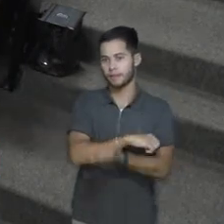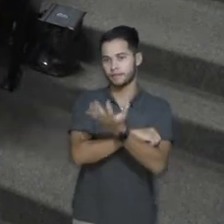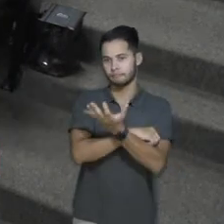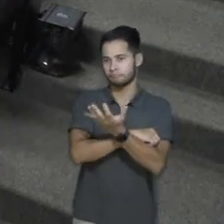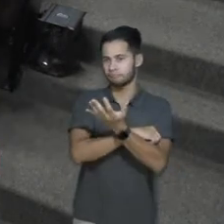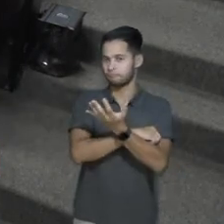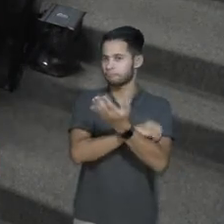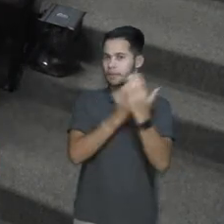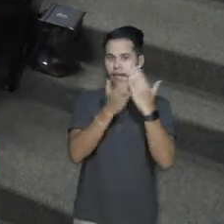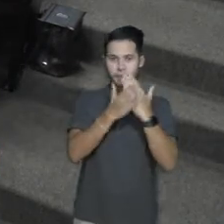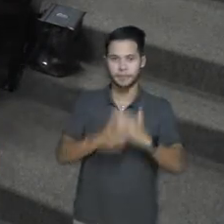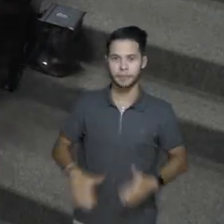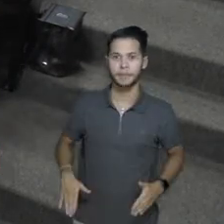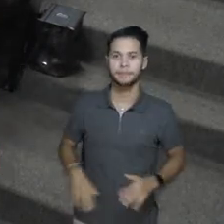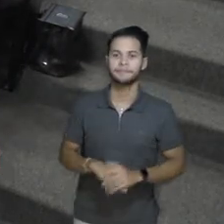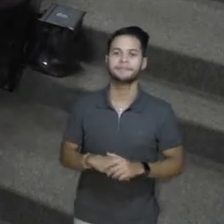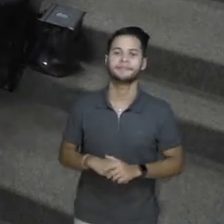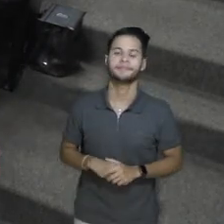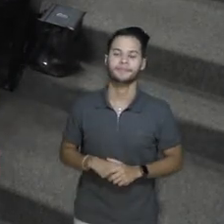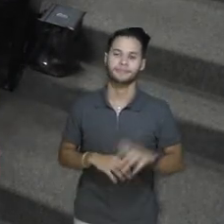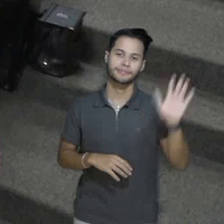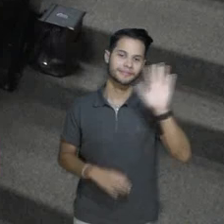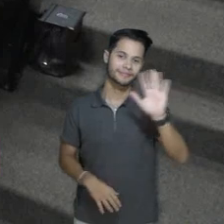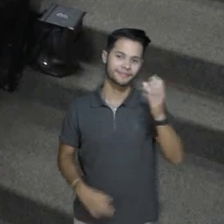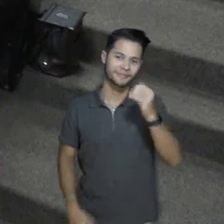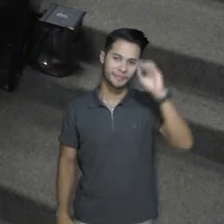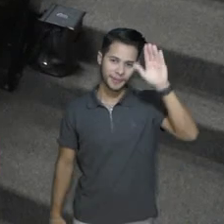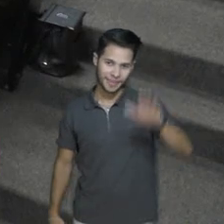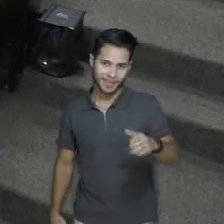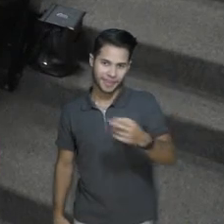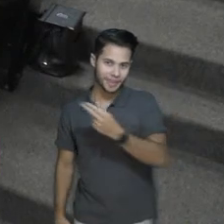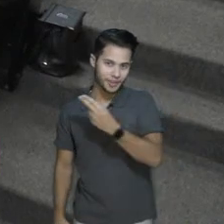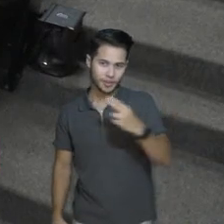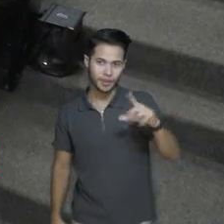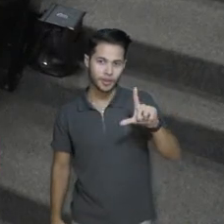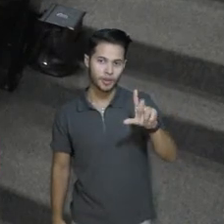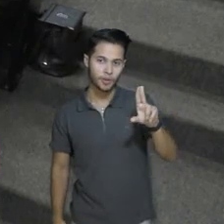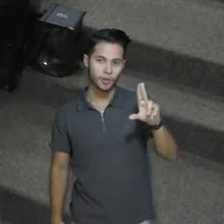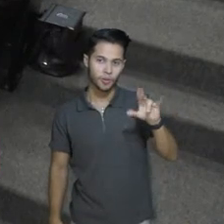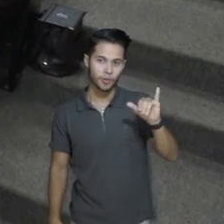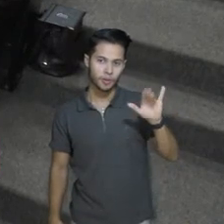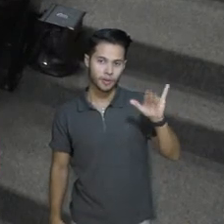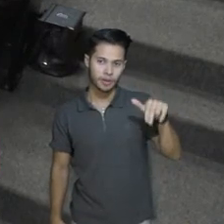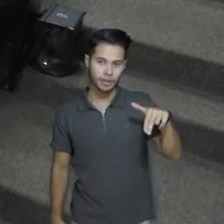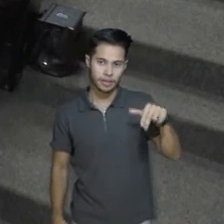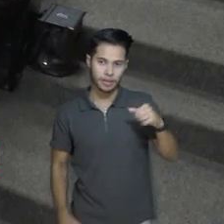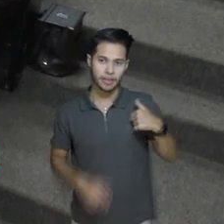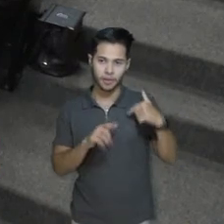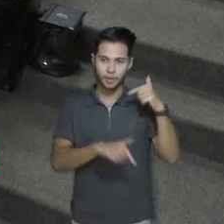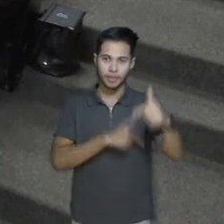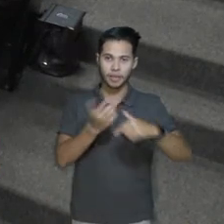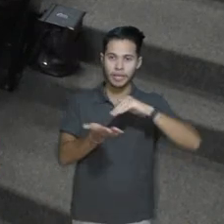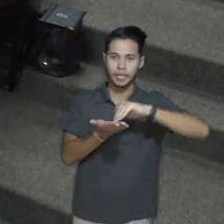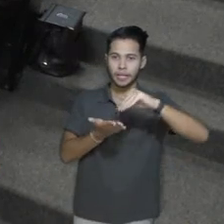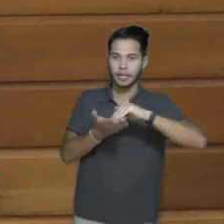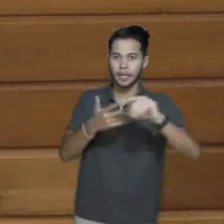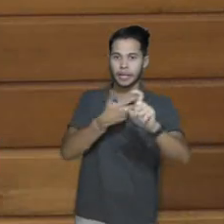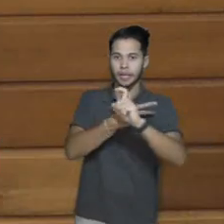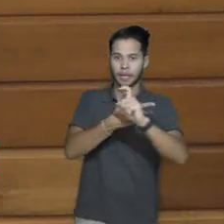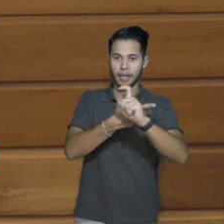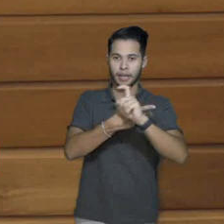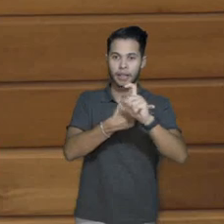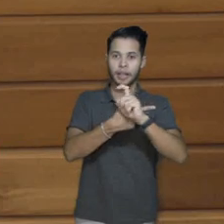corrupção Boa tarde a todos eu sou a Luciana merl bervian secretária executiva da fundação Univale